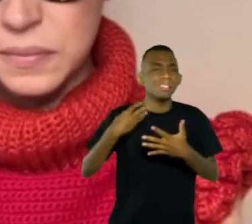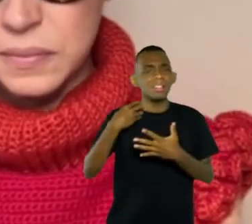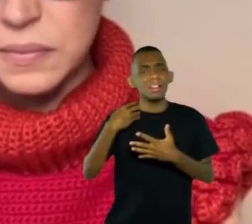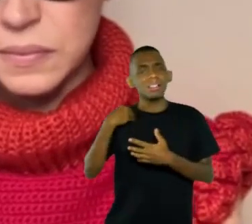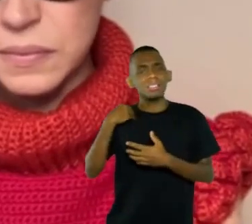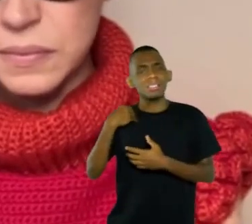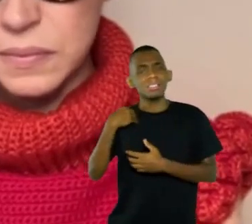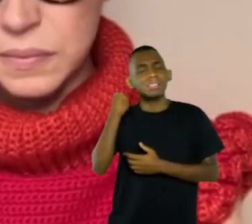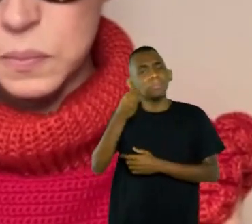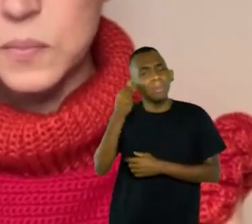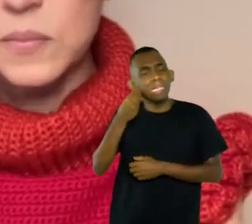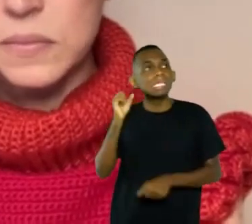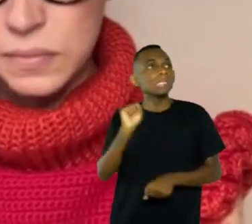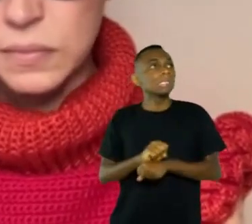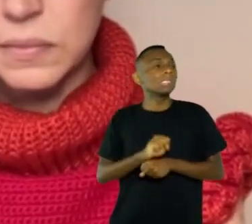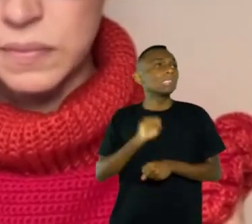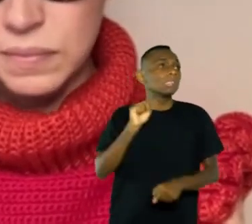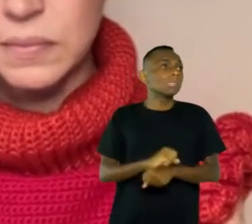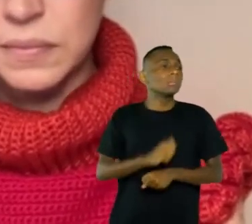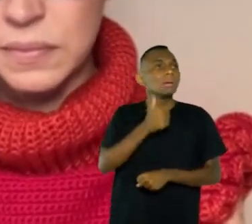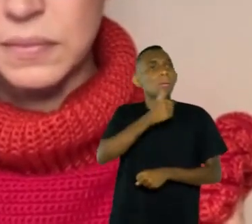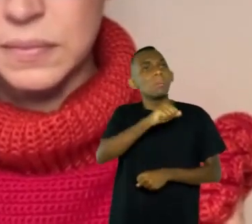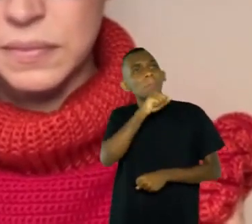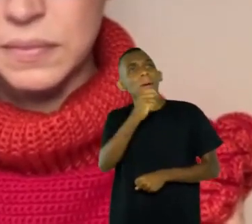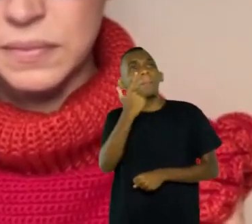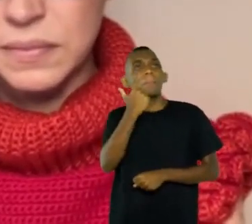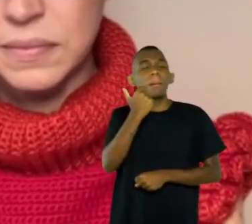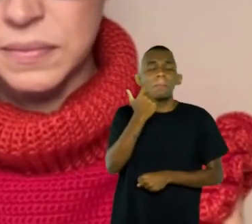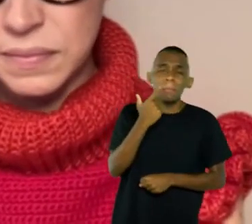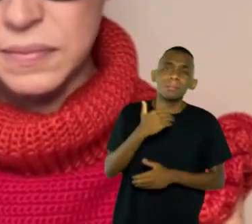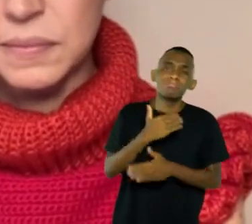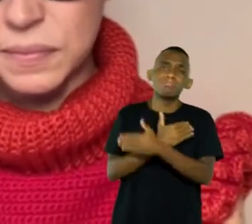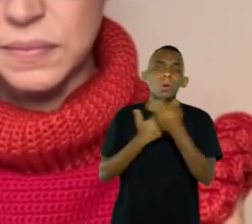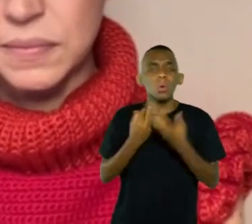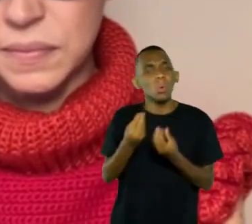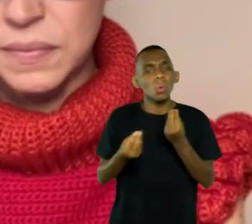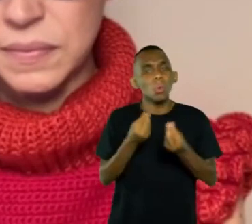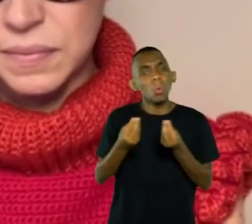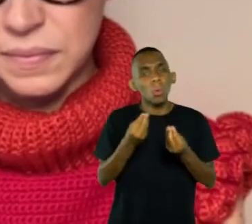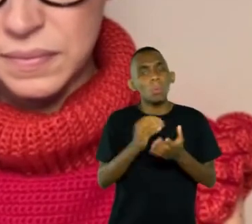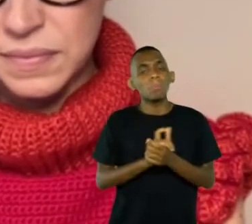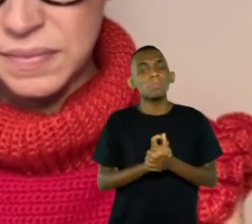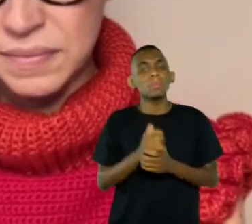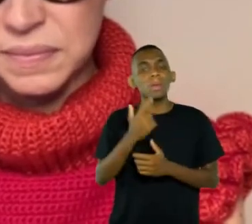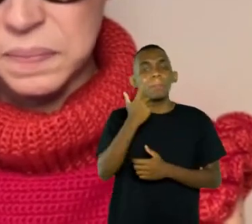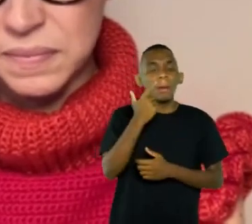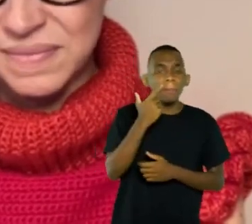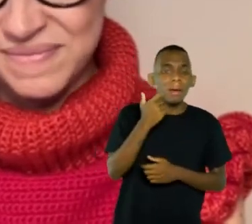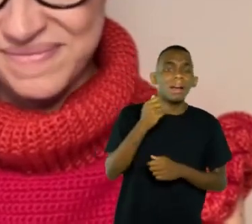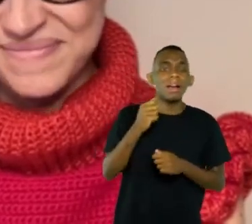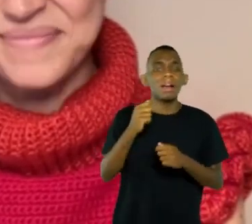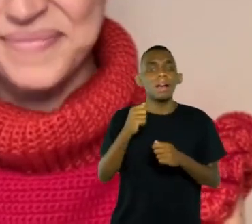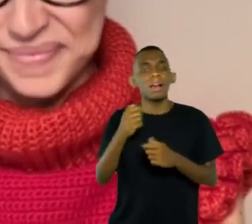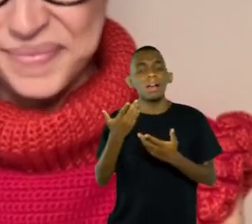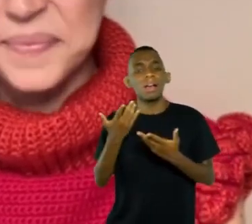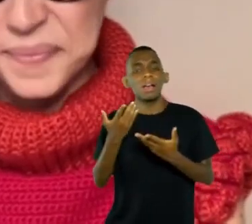espera, né, na sua casa, com seu pai, que vocês moravam juntos. O que que ele fez depois também, que eu acho que você conta um pouco no livro e